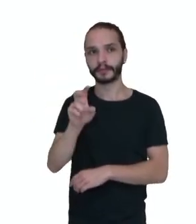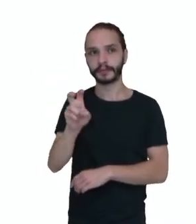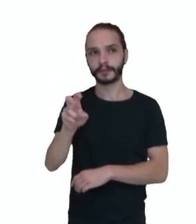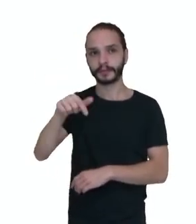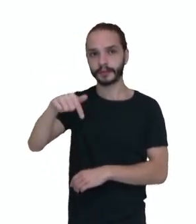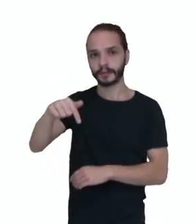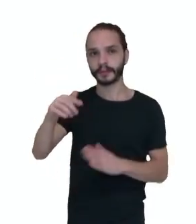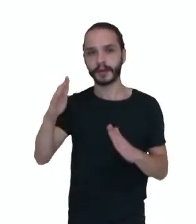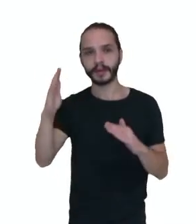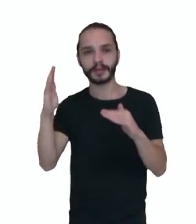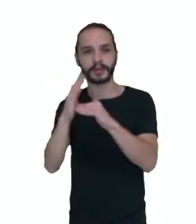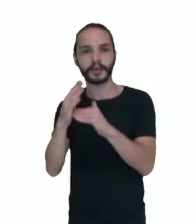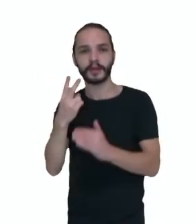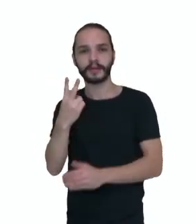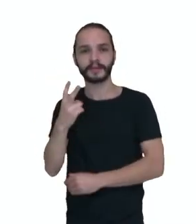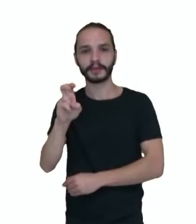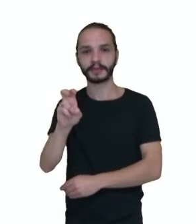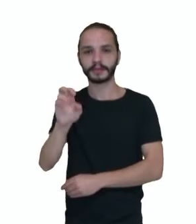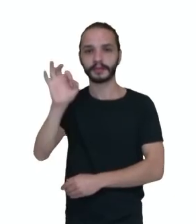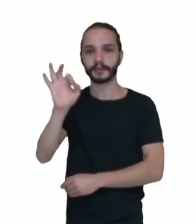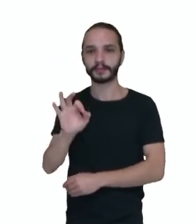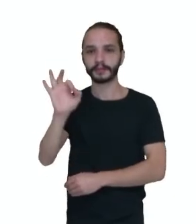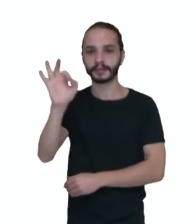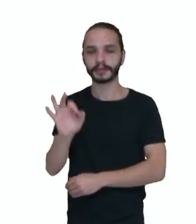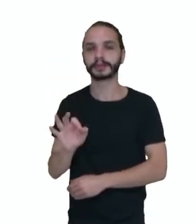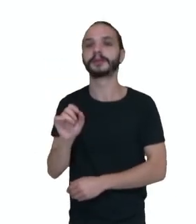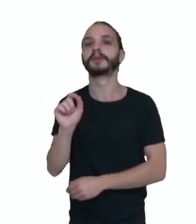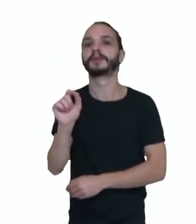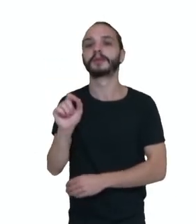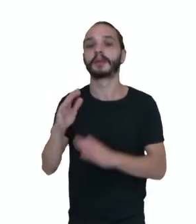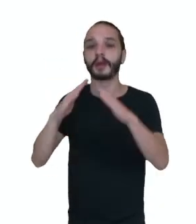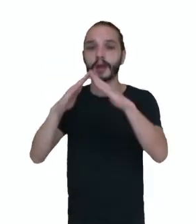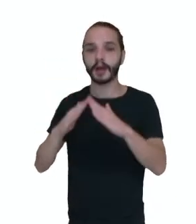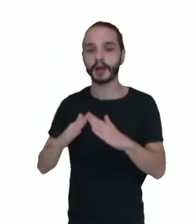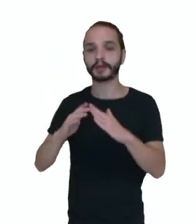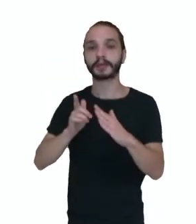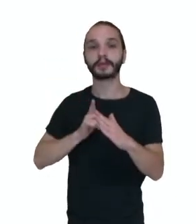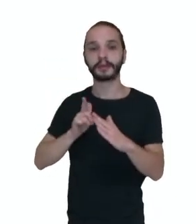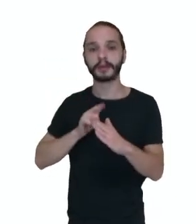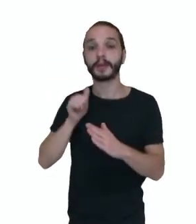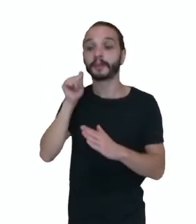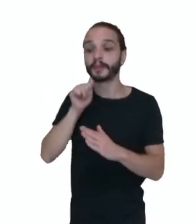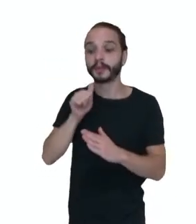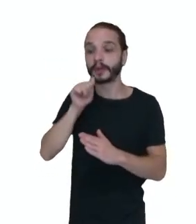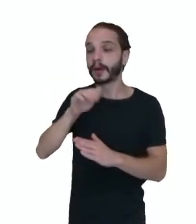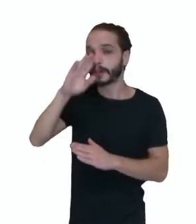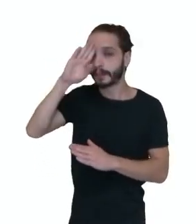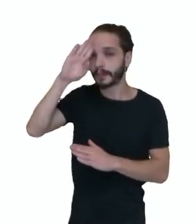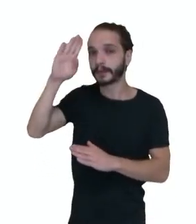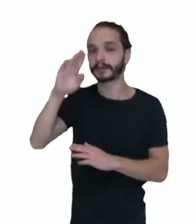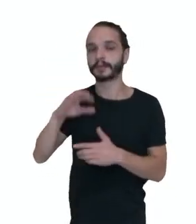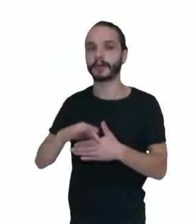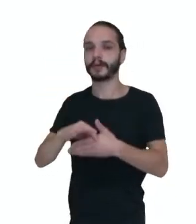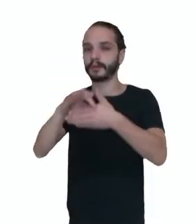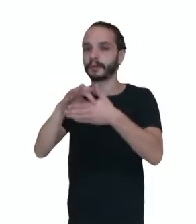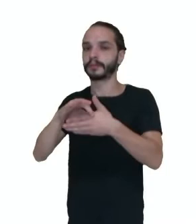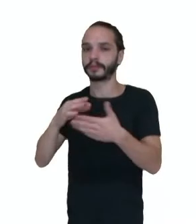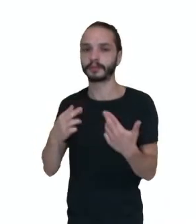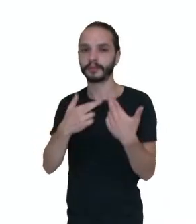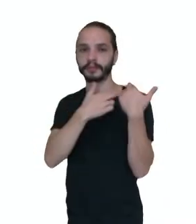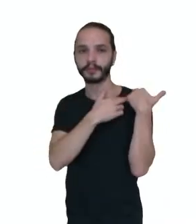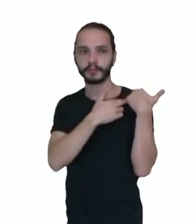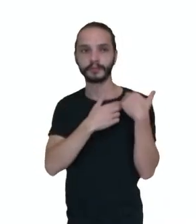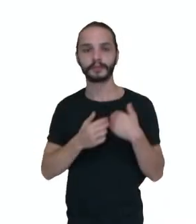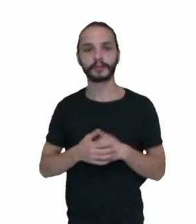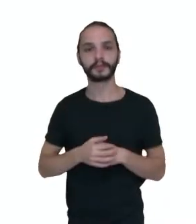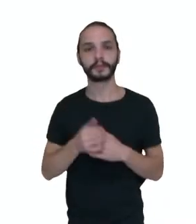22,57% a 25% de domicílios que são chefiados por mulheres. Semelhante ao